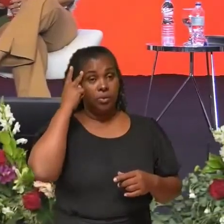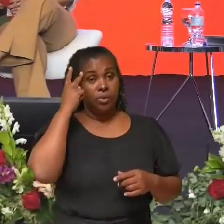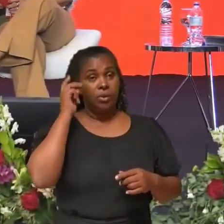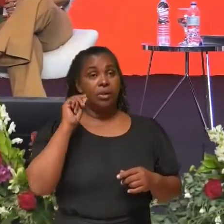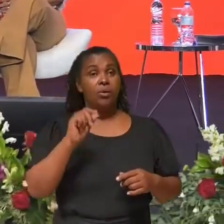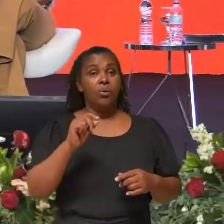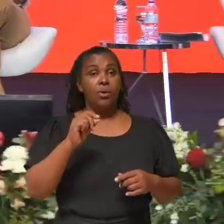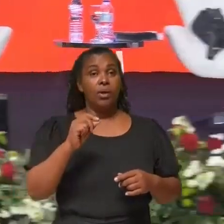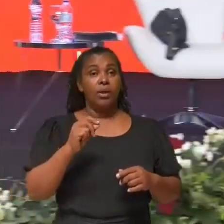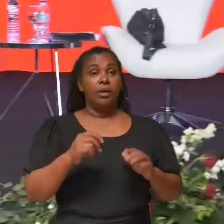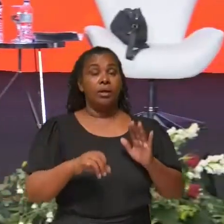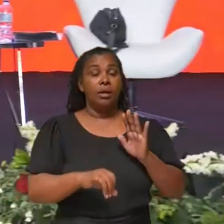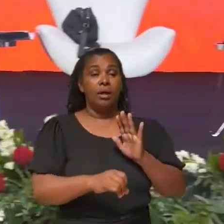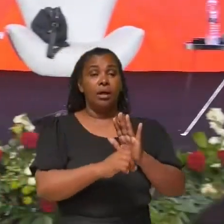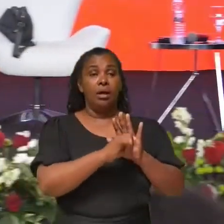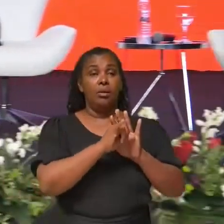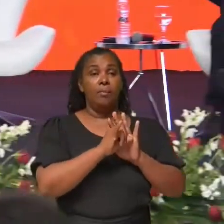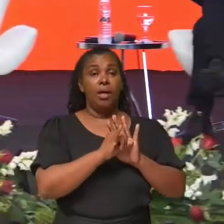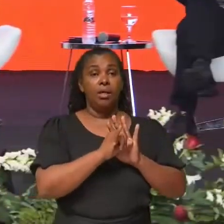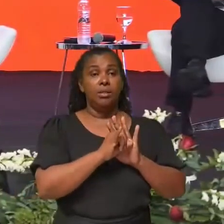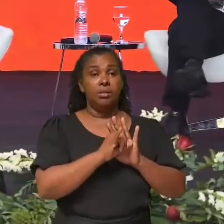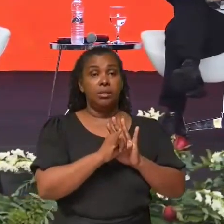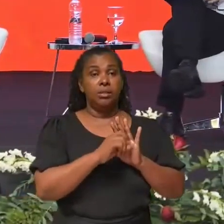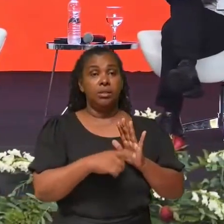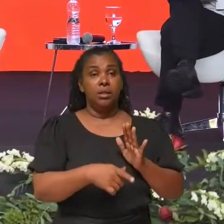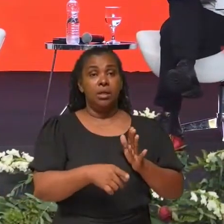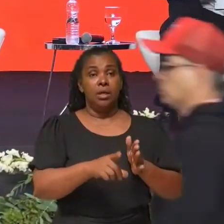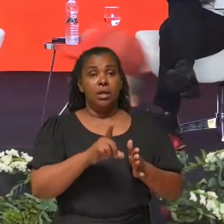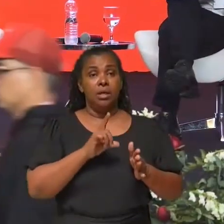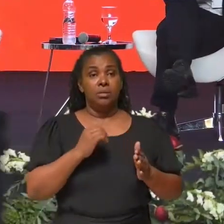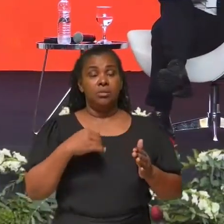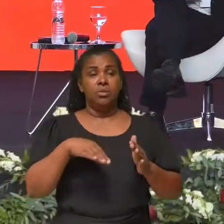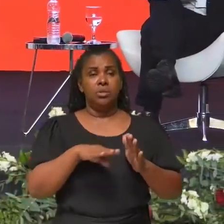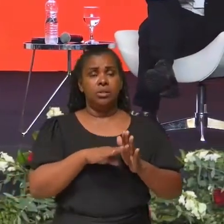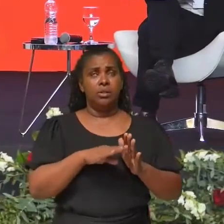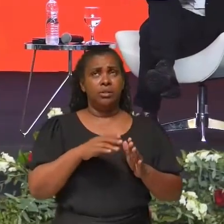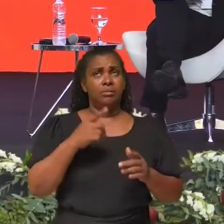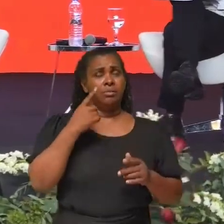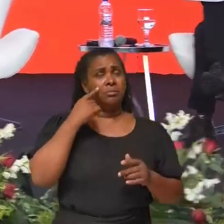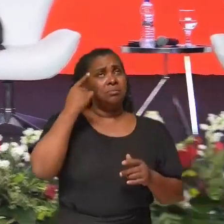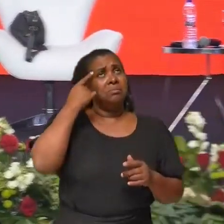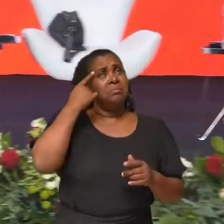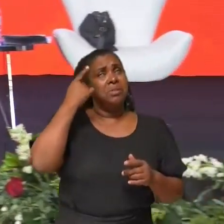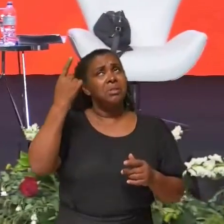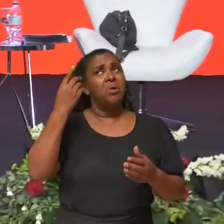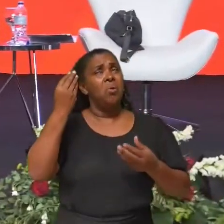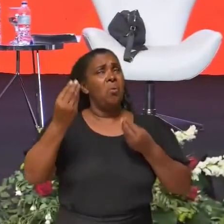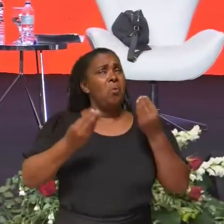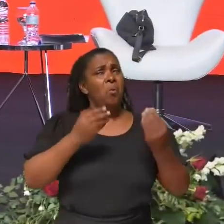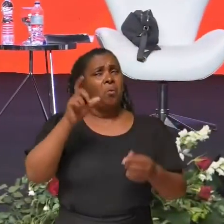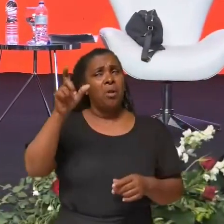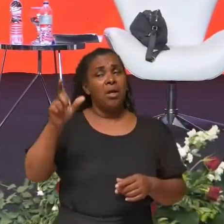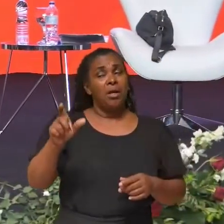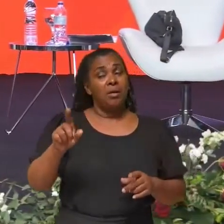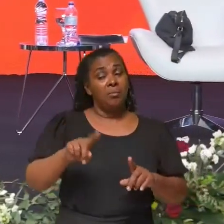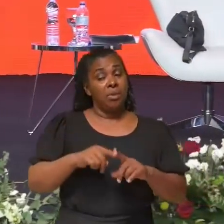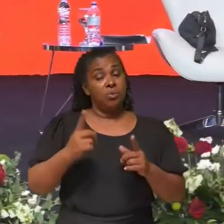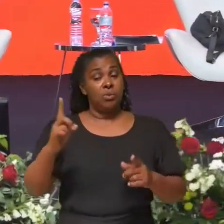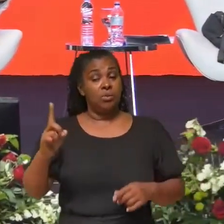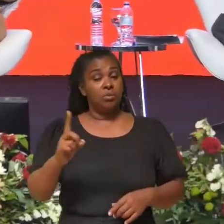chegar aqui, vocês poderiam ter uma ideia de quem eu fosse. Eu chegando aqui, uma ideia de quem vocês